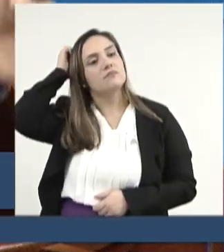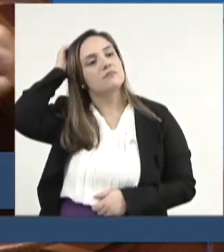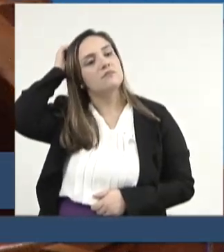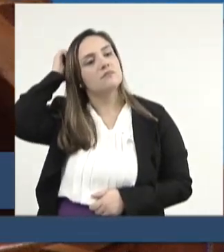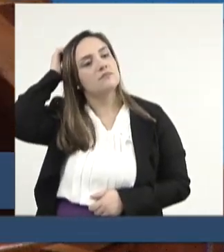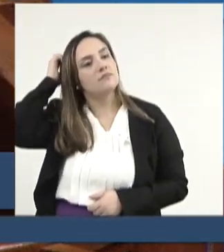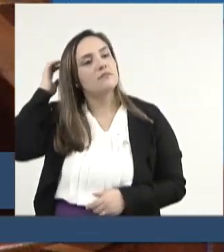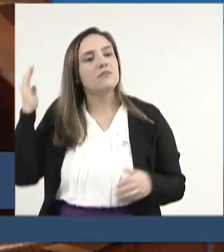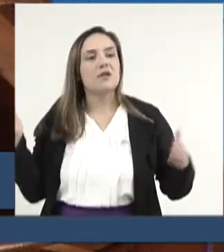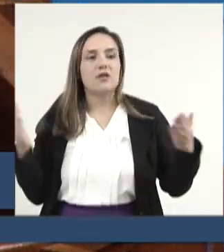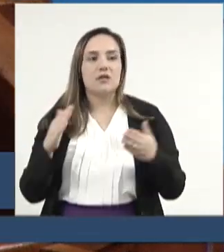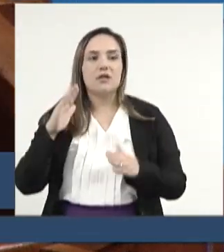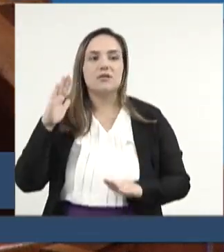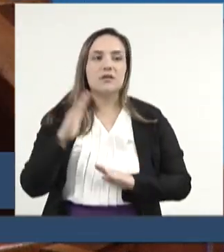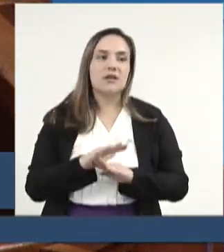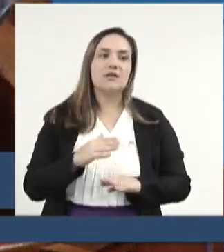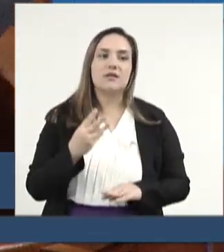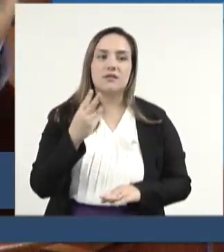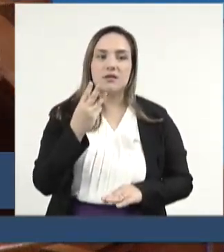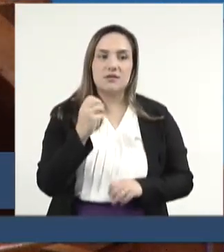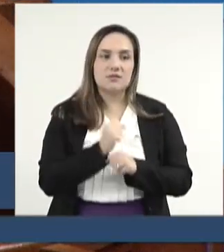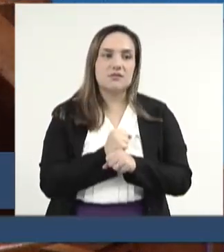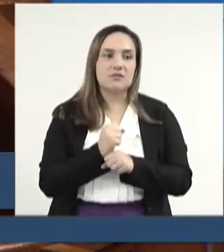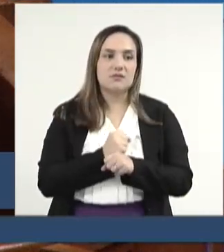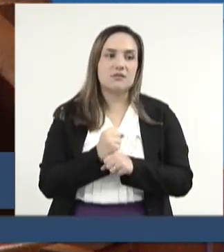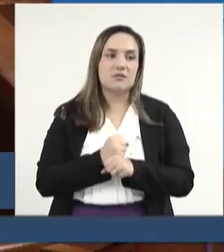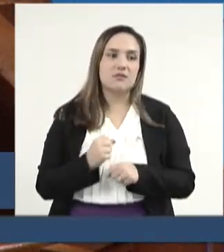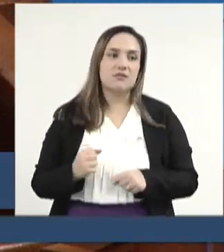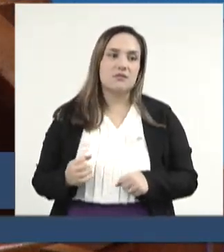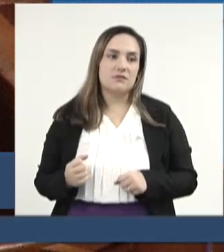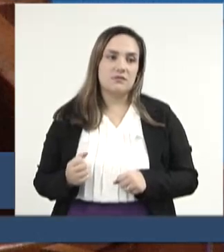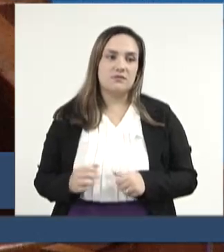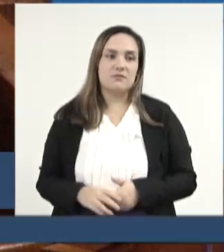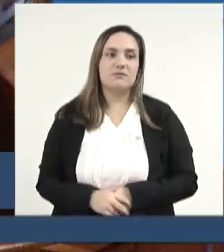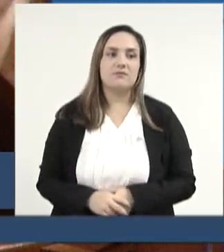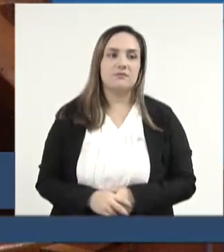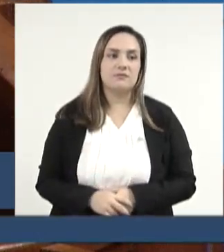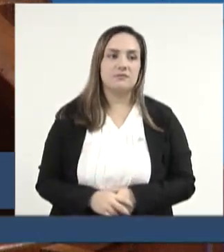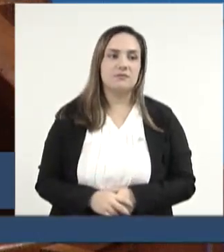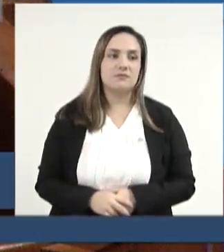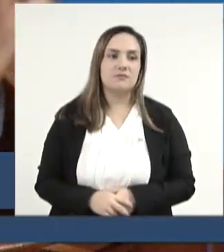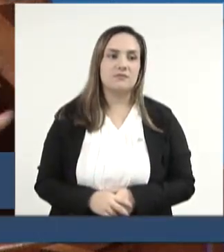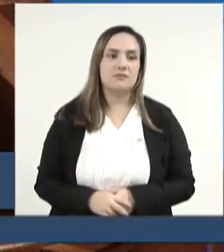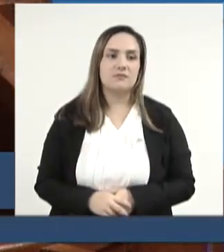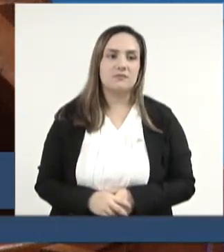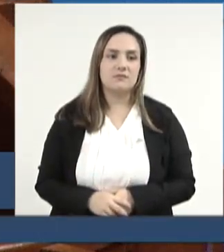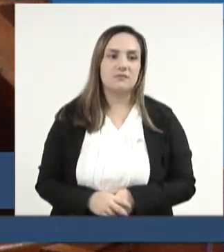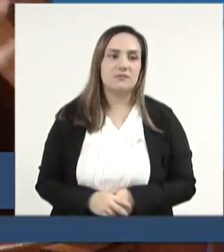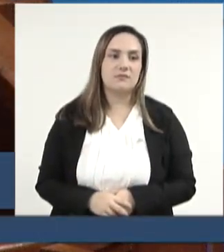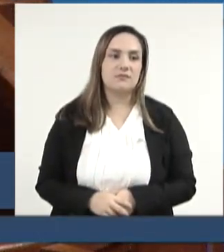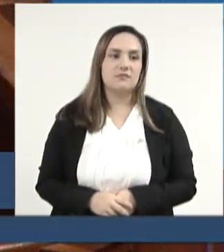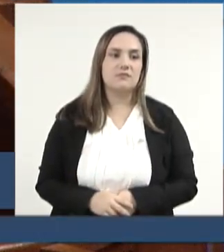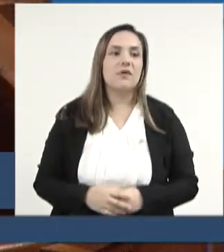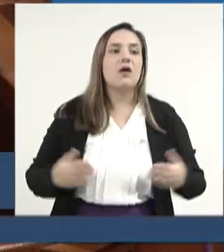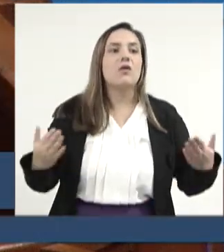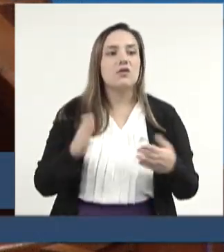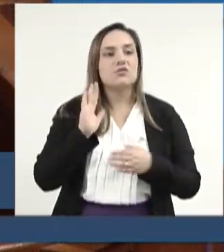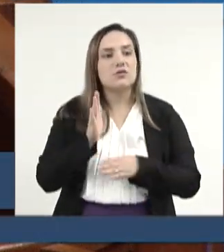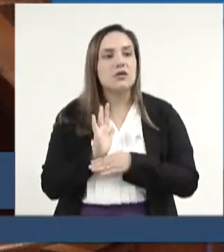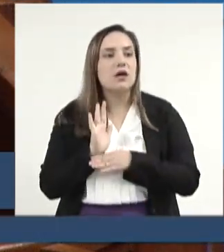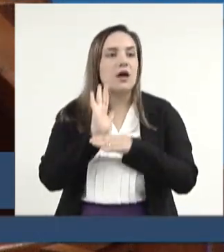até 3 anos, e divide-se. Isso é um alento. Eu acho que já pelo menos ajuda